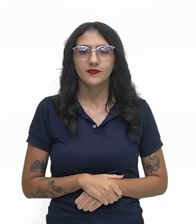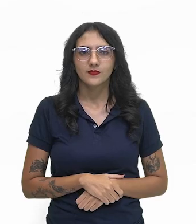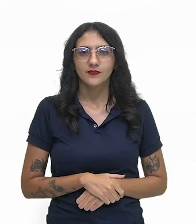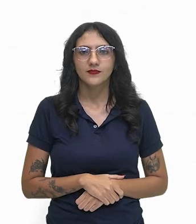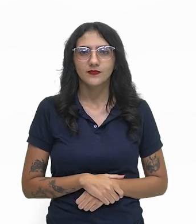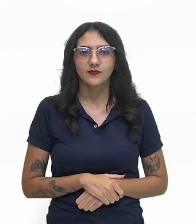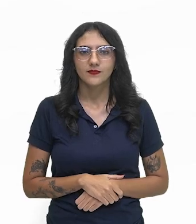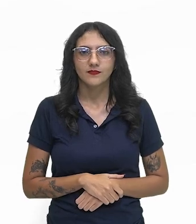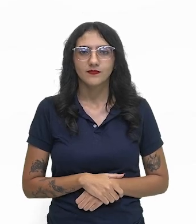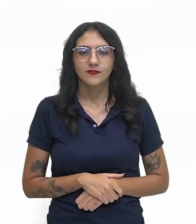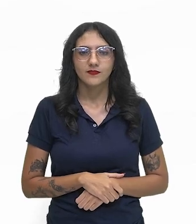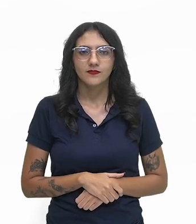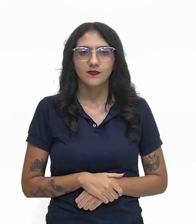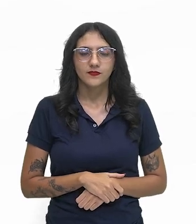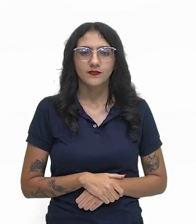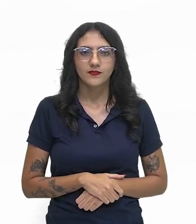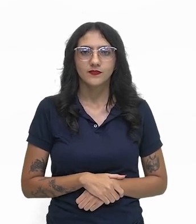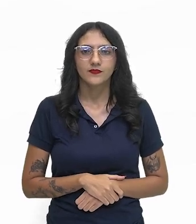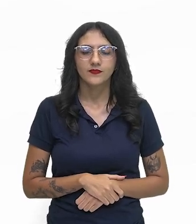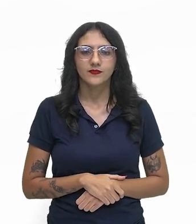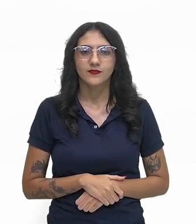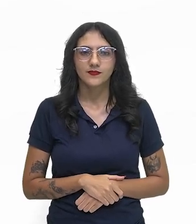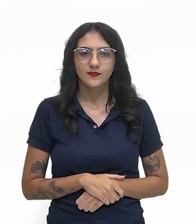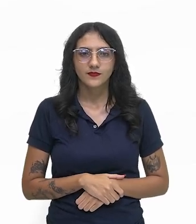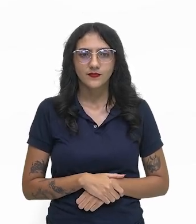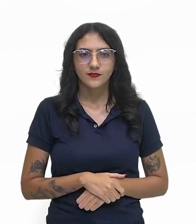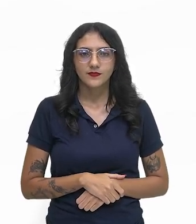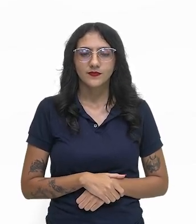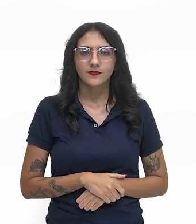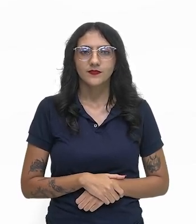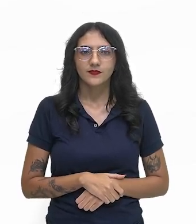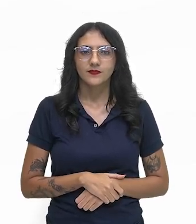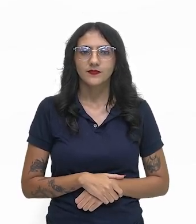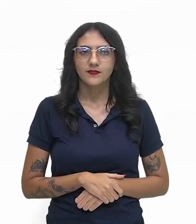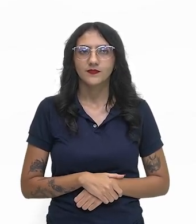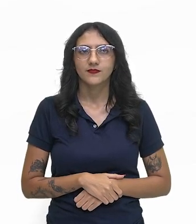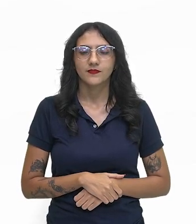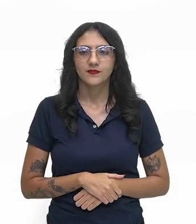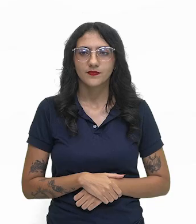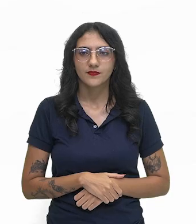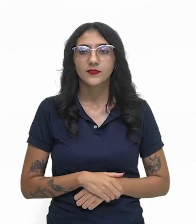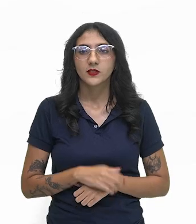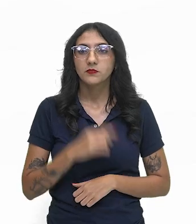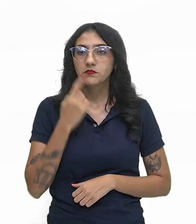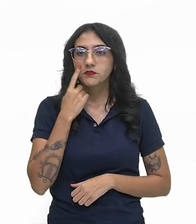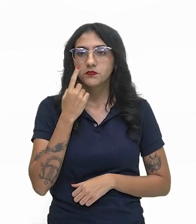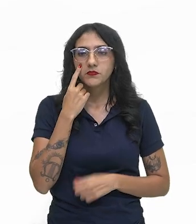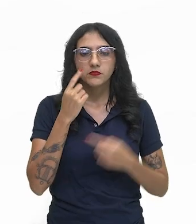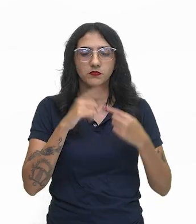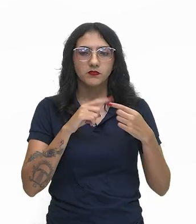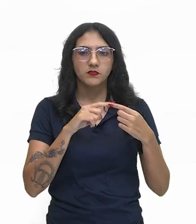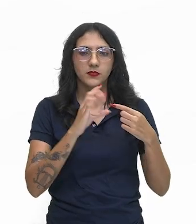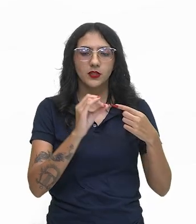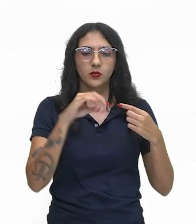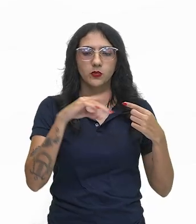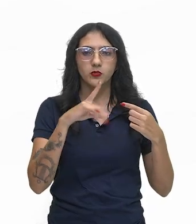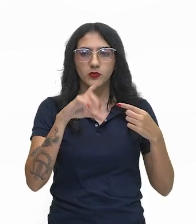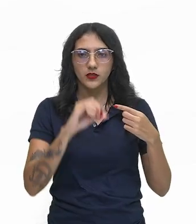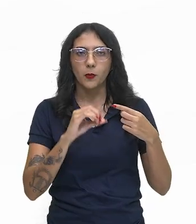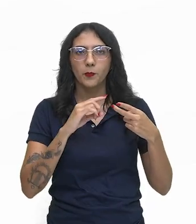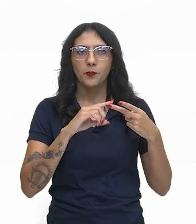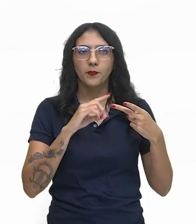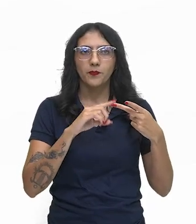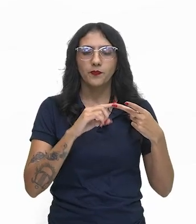dessas 3 situações, trago para você aí apenas as 2, condução e